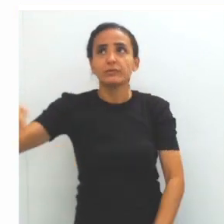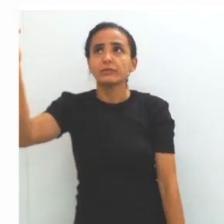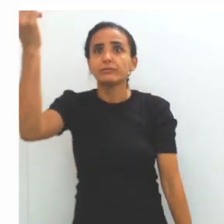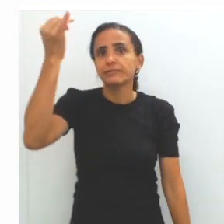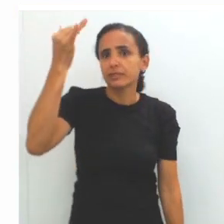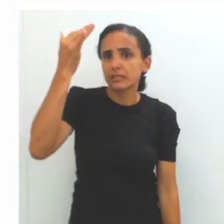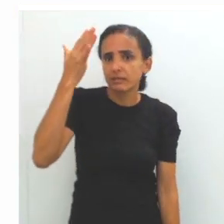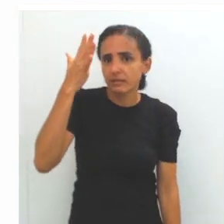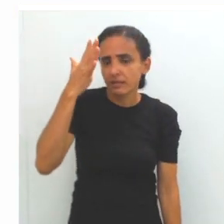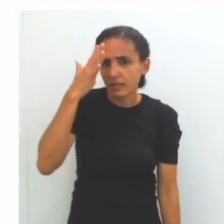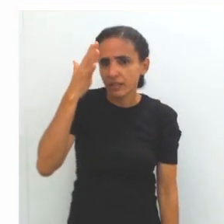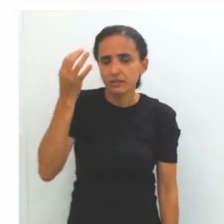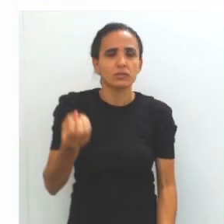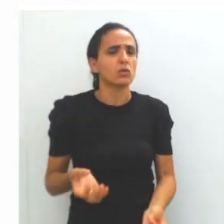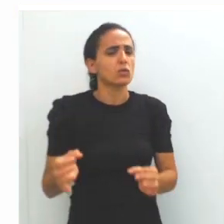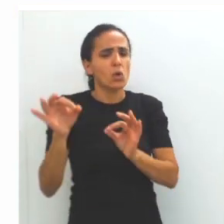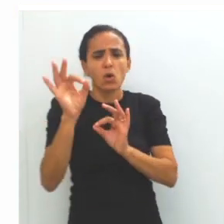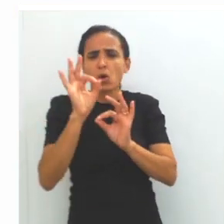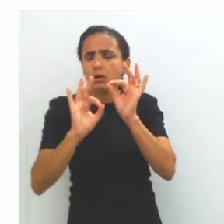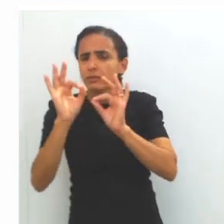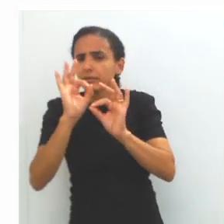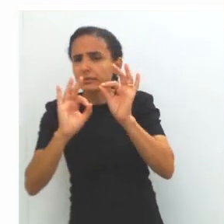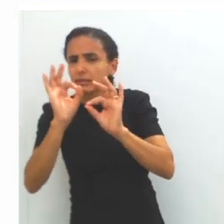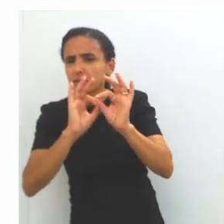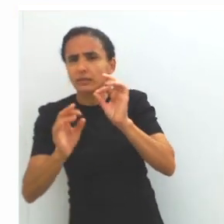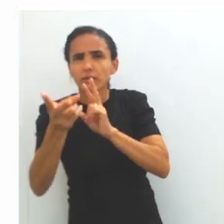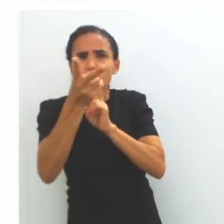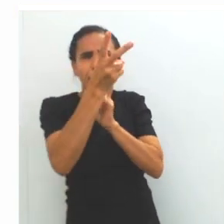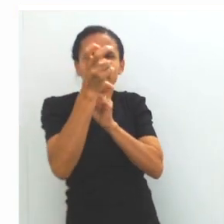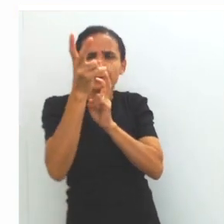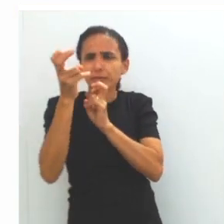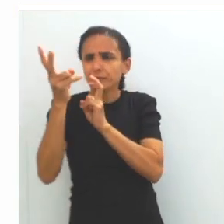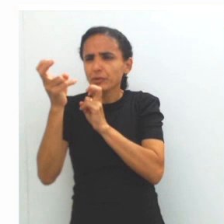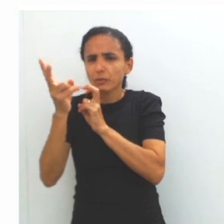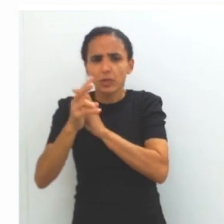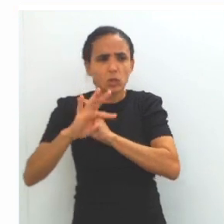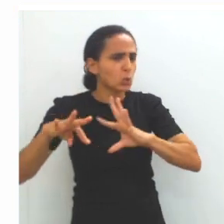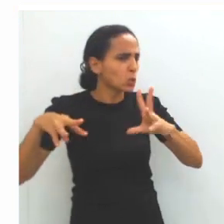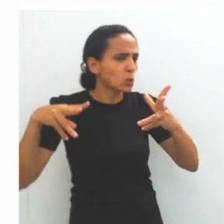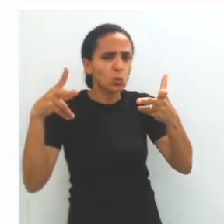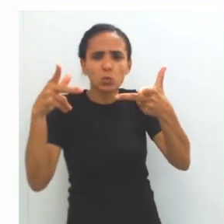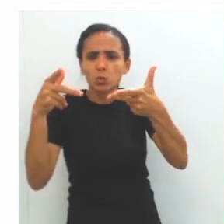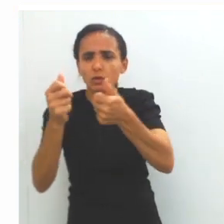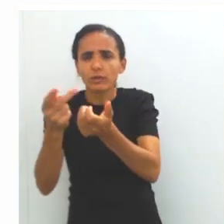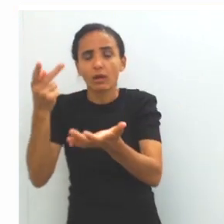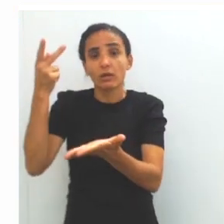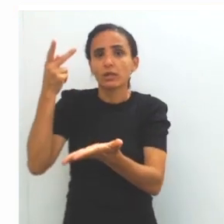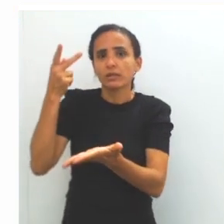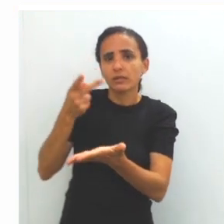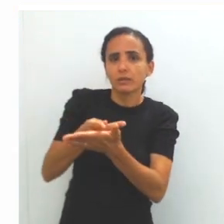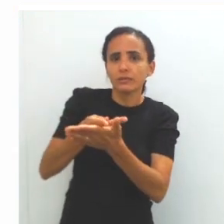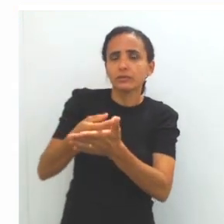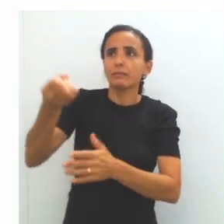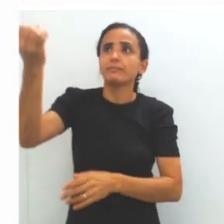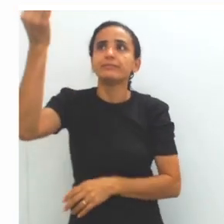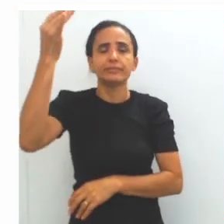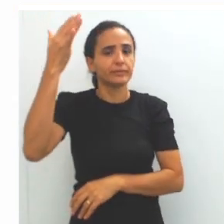ondas de luz emitidas ou refletidas dos objetos em